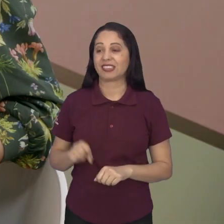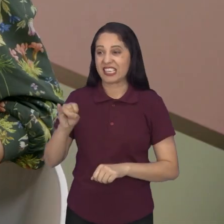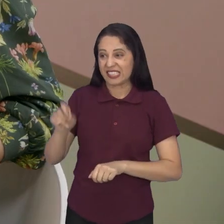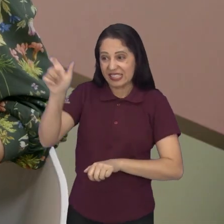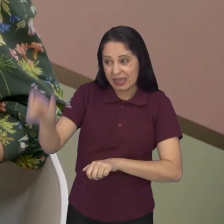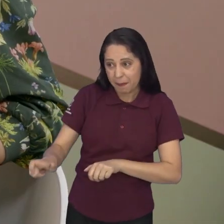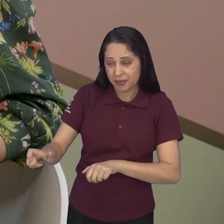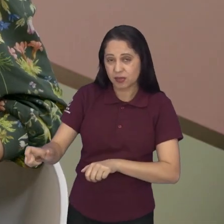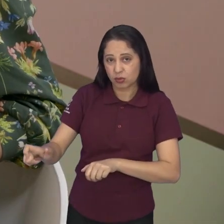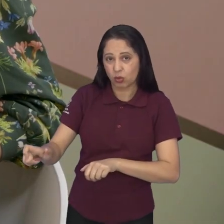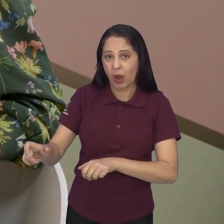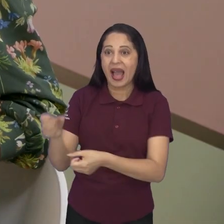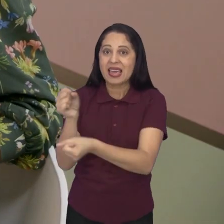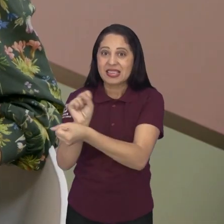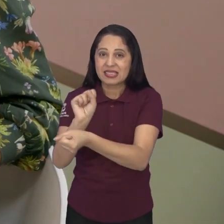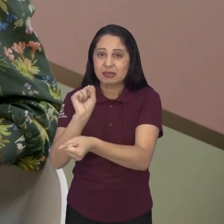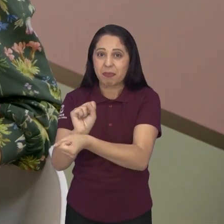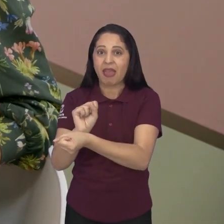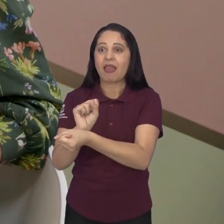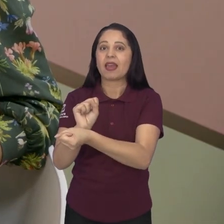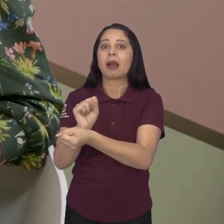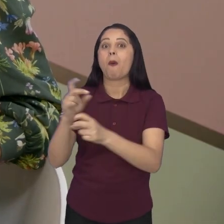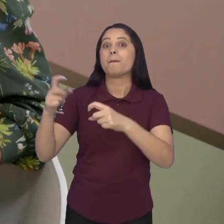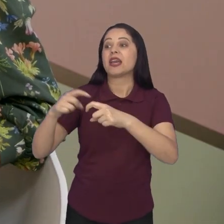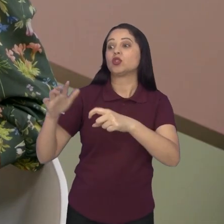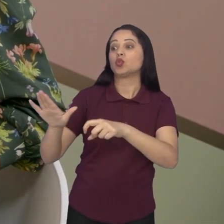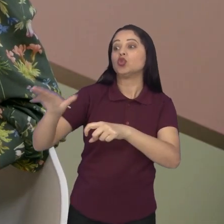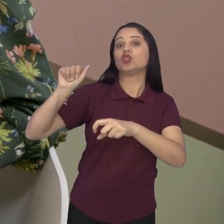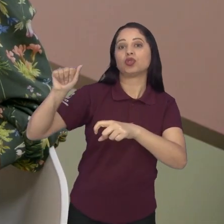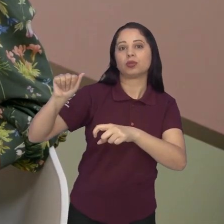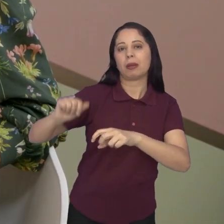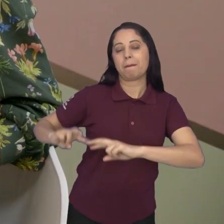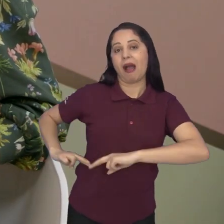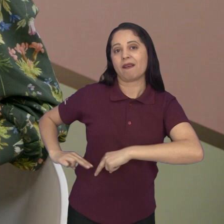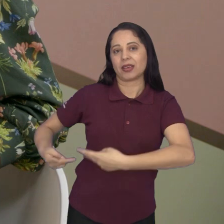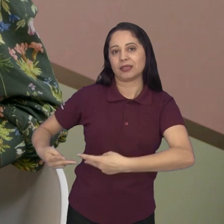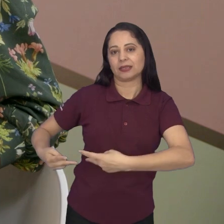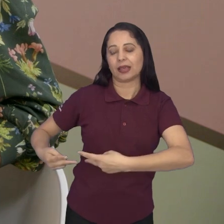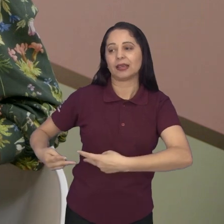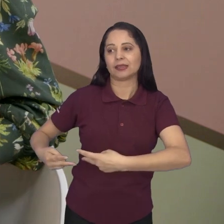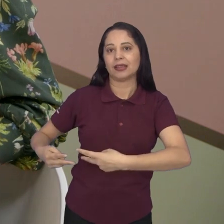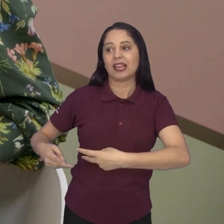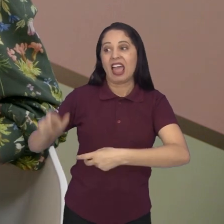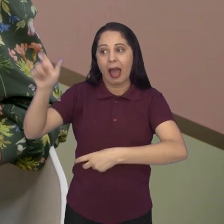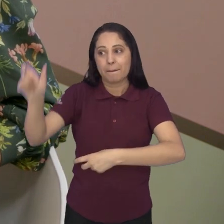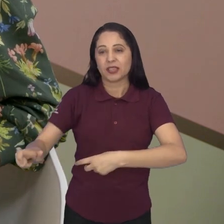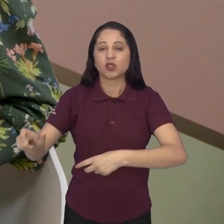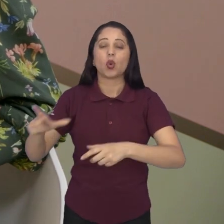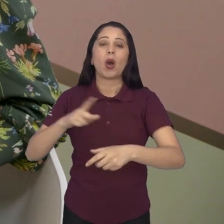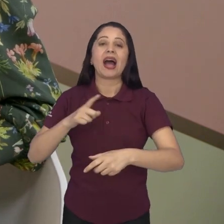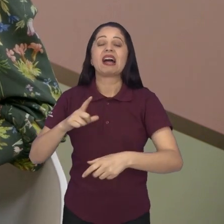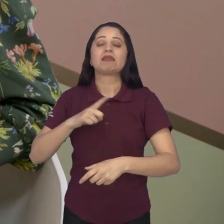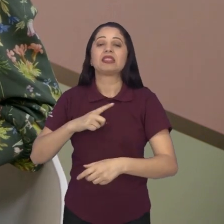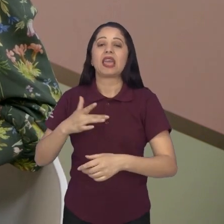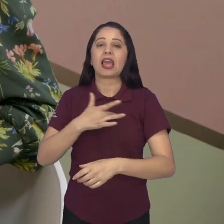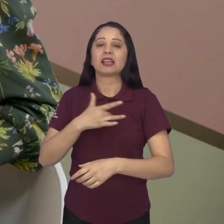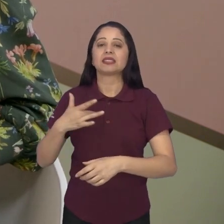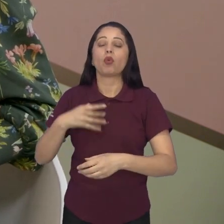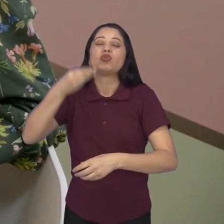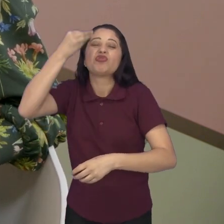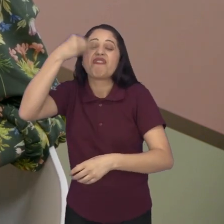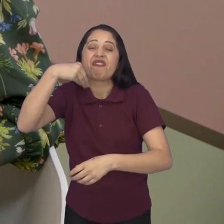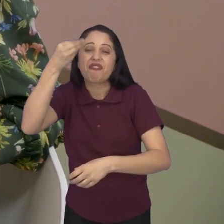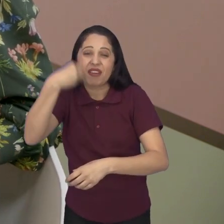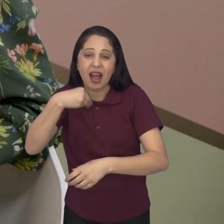paciente imunossuprimido, como a gente chama. Ele tem mais facilidade de infectar, né? As infecções, principalmente as